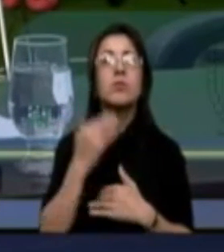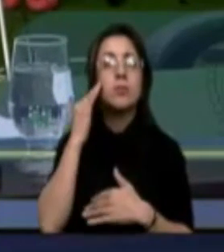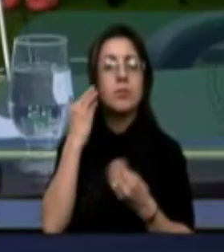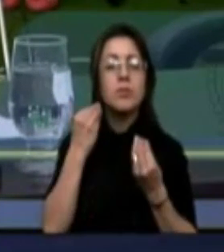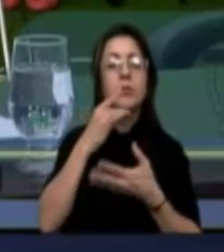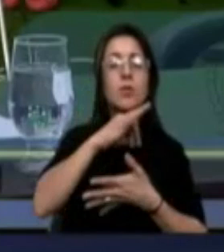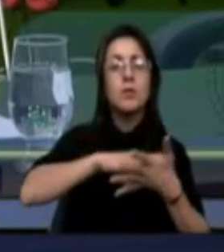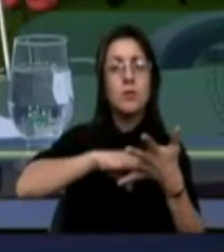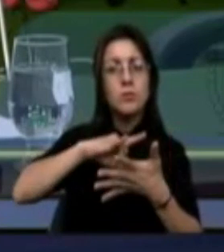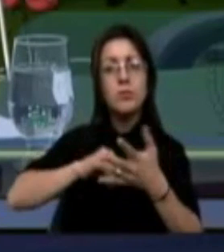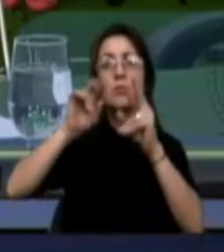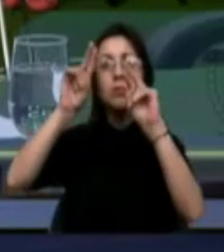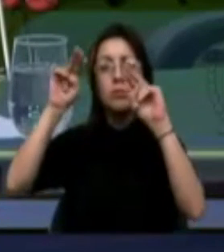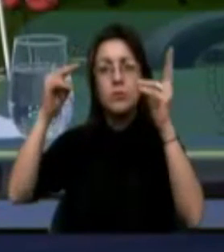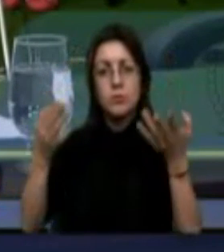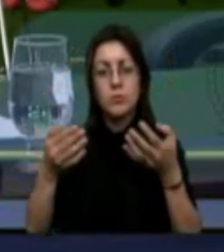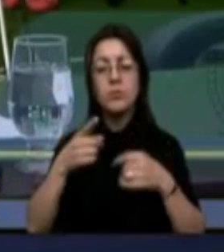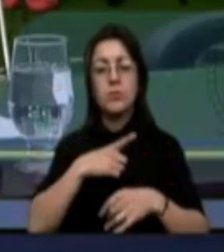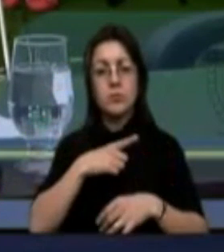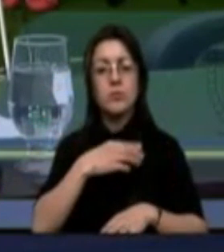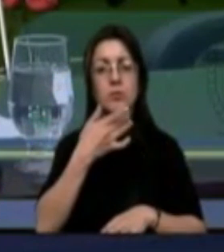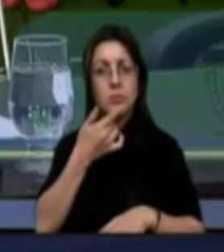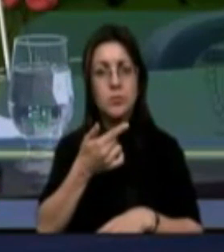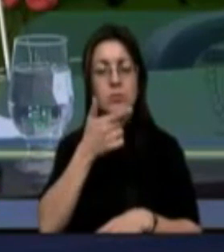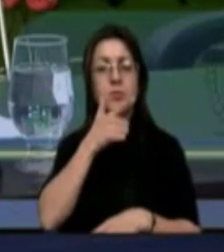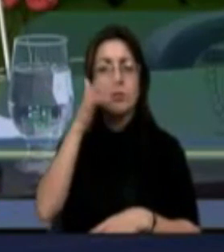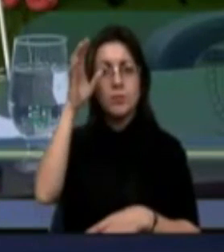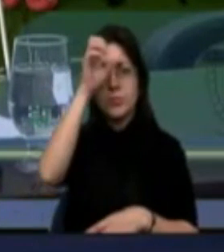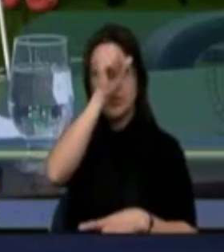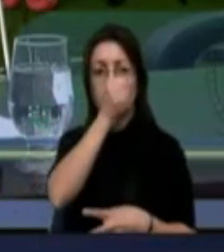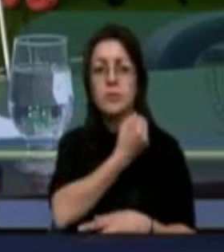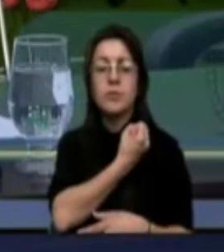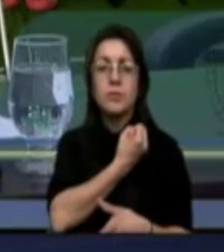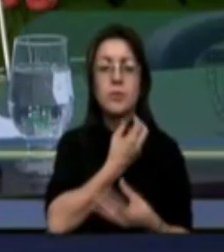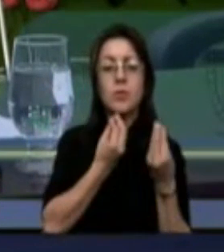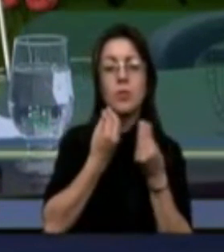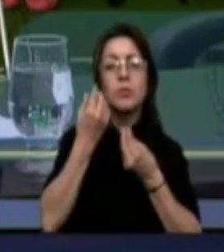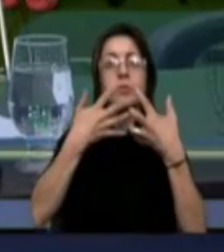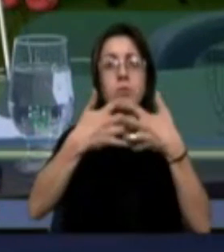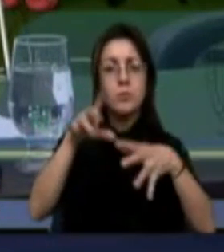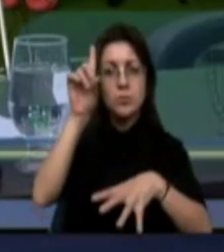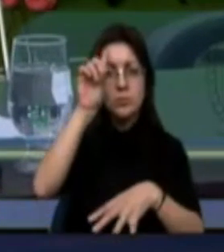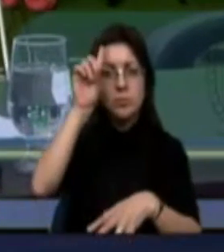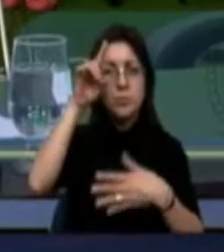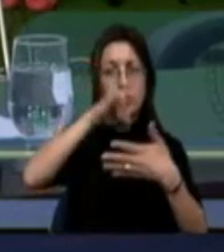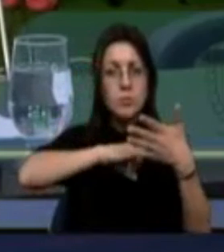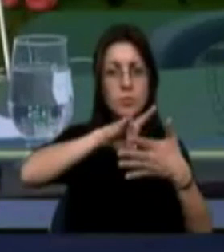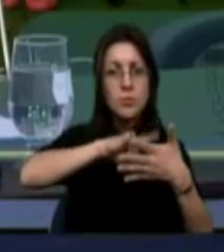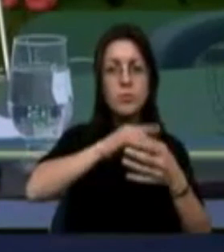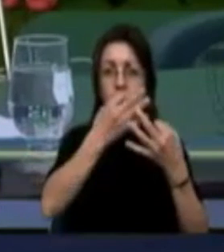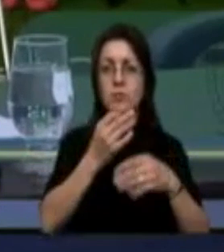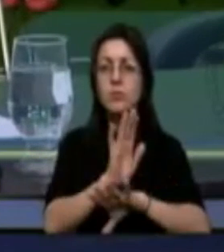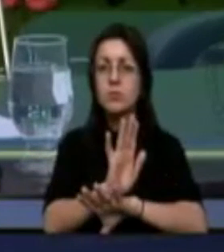das contratações, é uma matéria que ele tem facilidade para entender dos números, do dia a dia desses contratos. Vossa Excelência